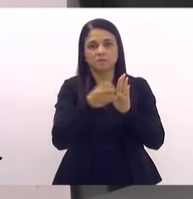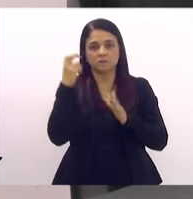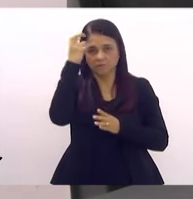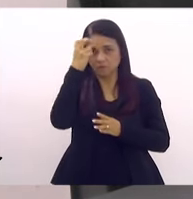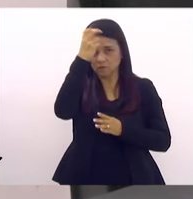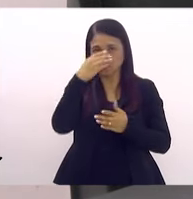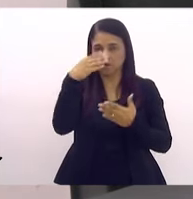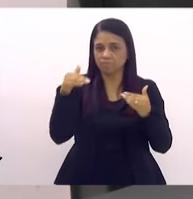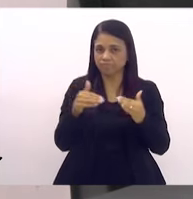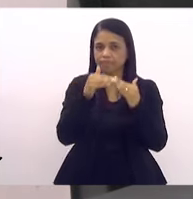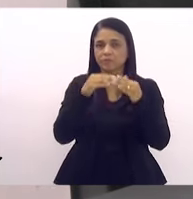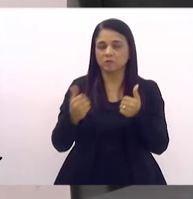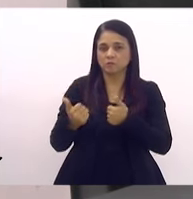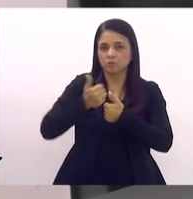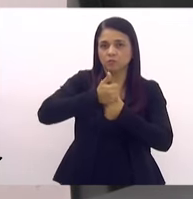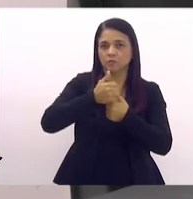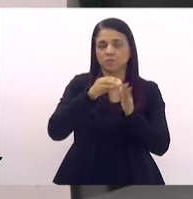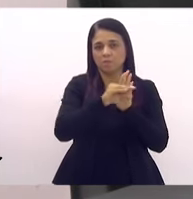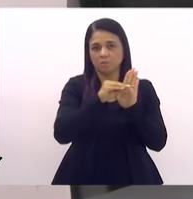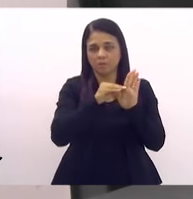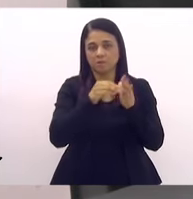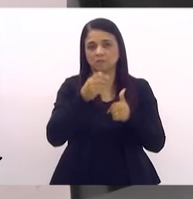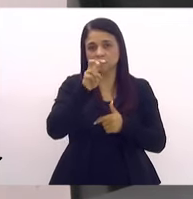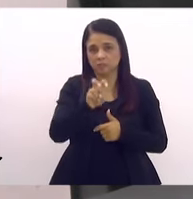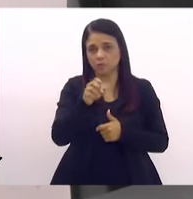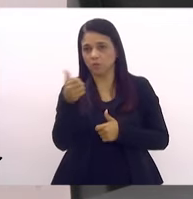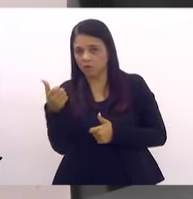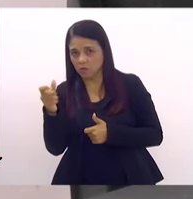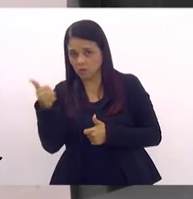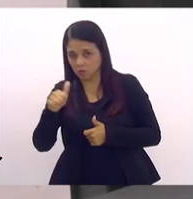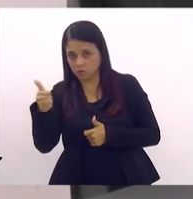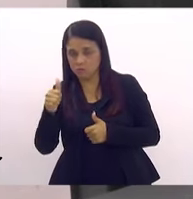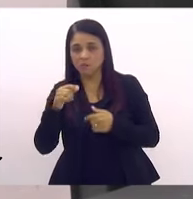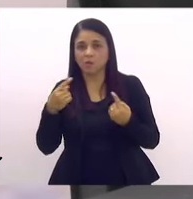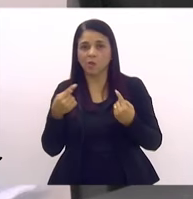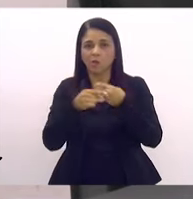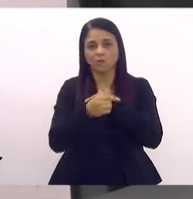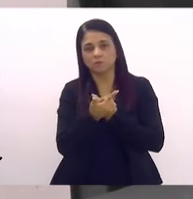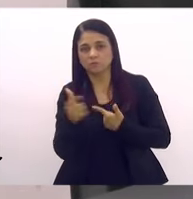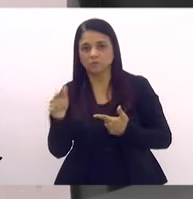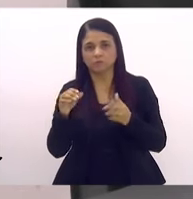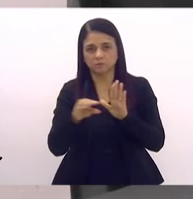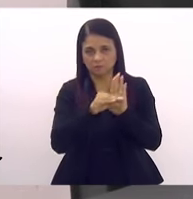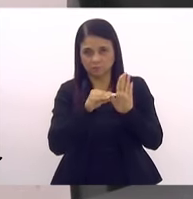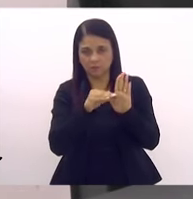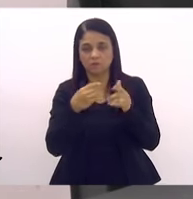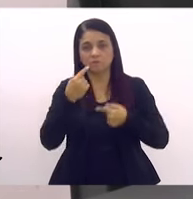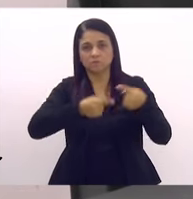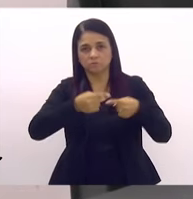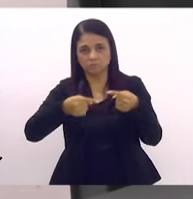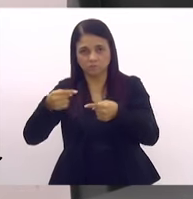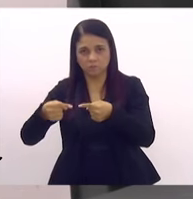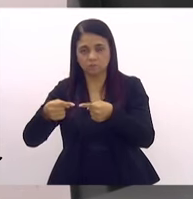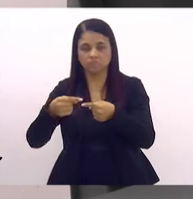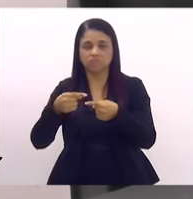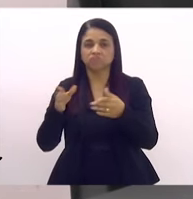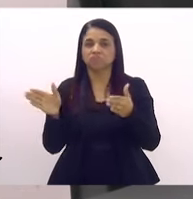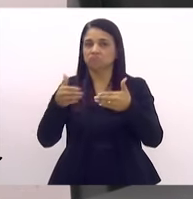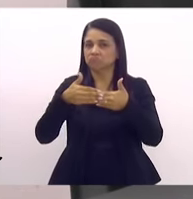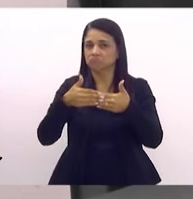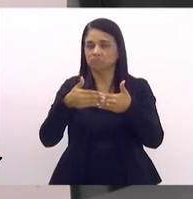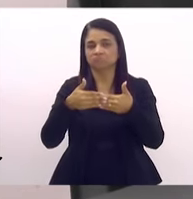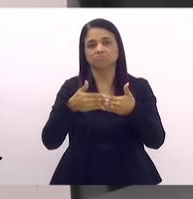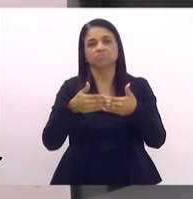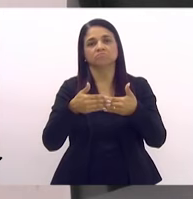foi favorável com subemenda às emendas 5 e 11, contrário às demais emendas. Em discussão. Não havendo quem